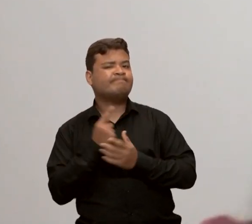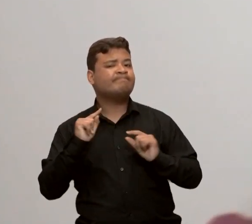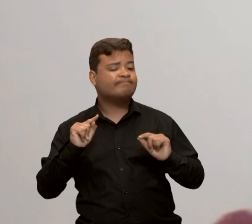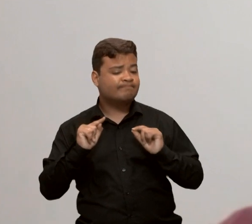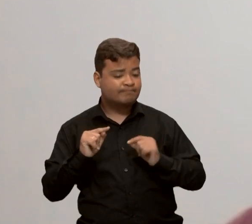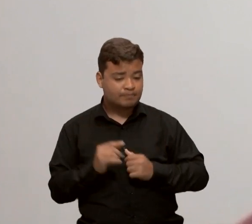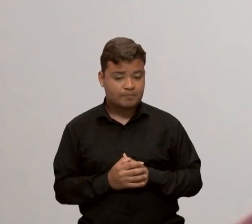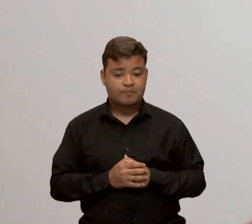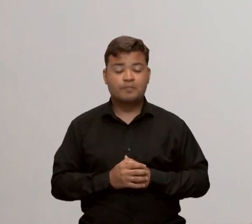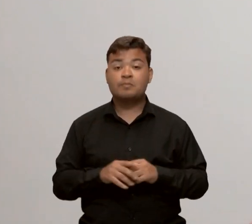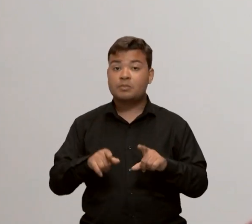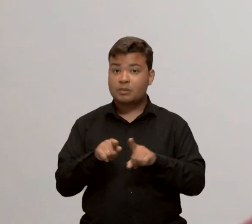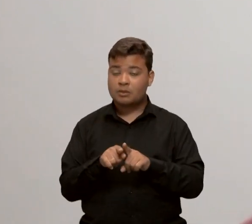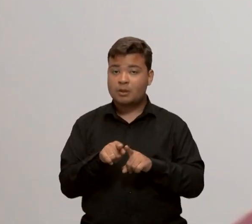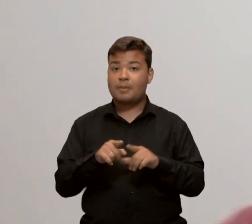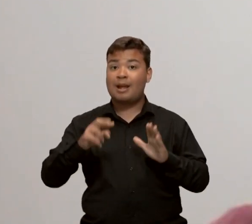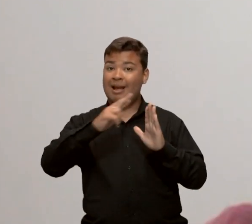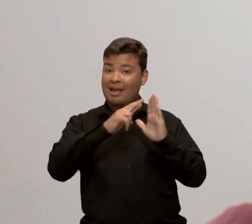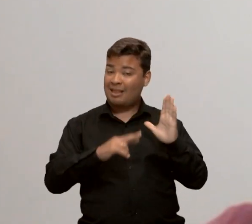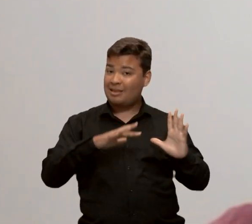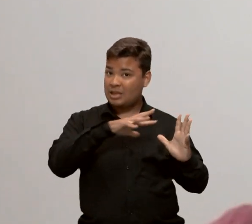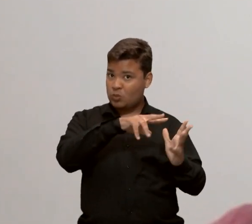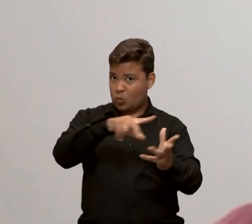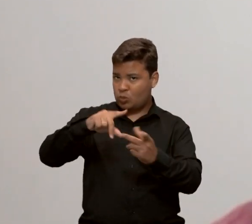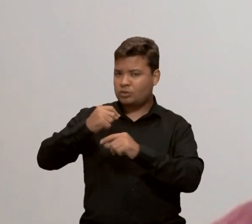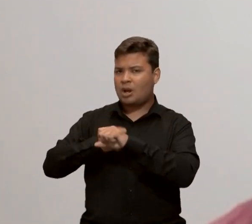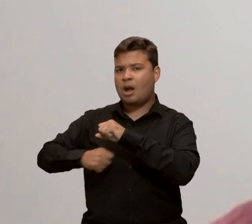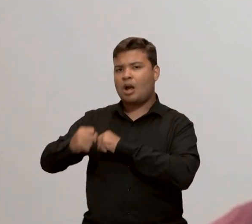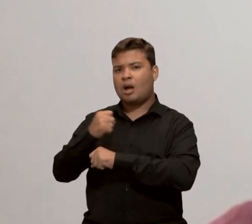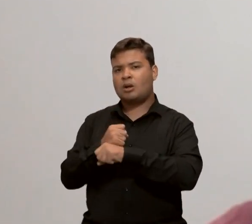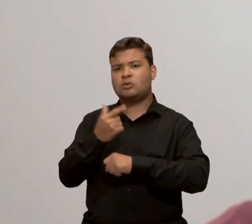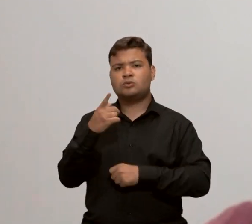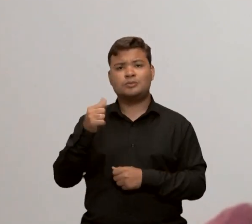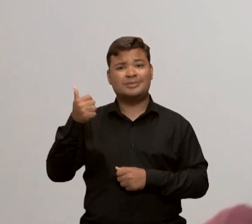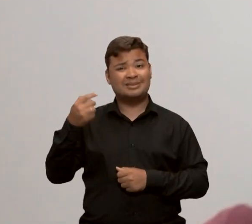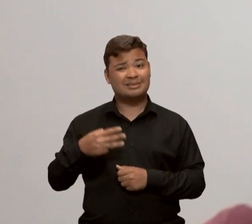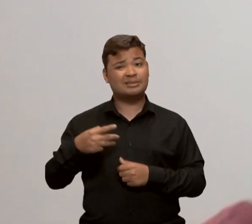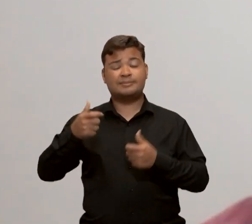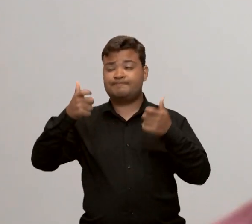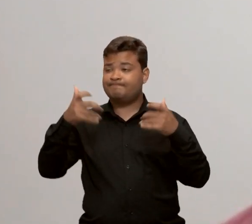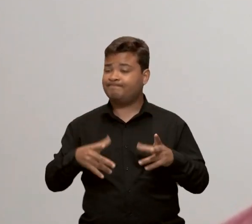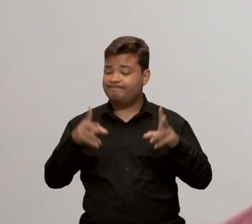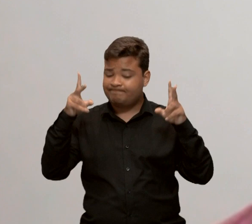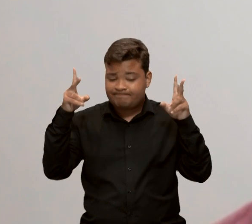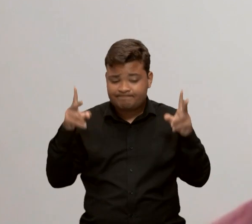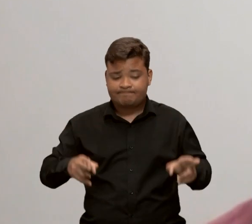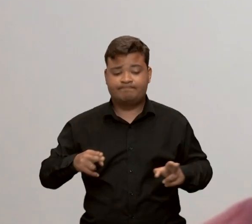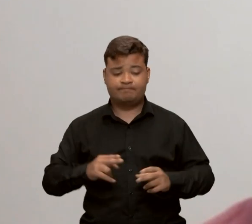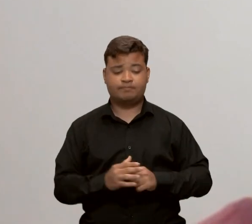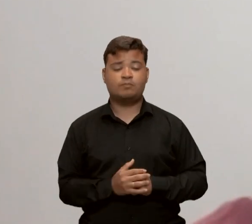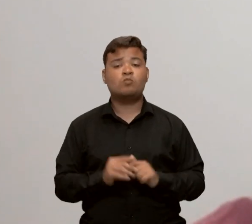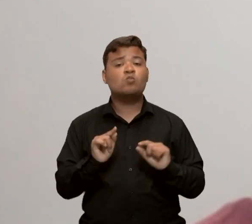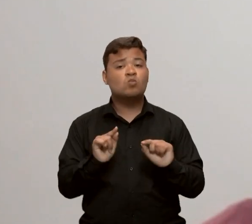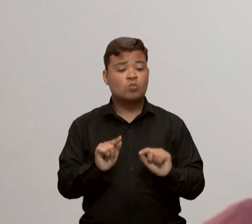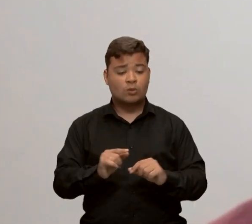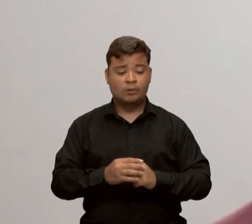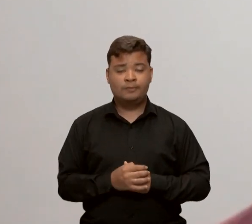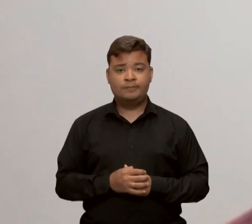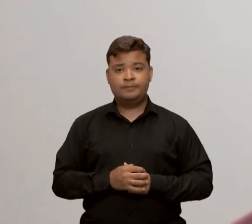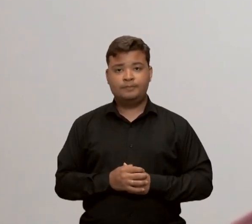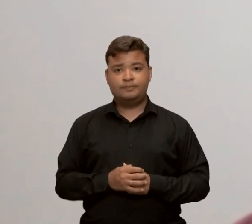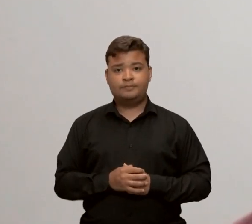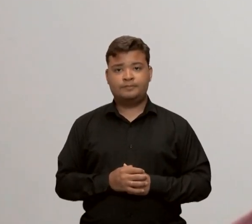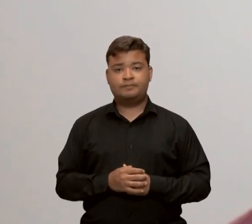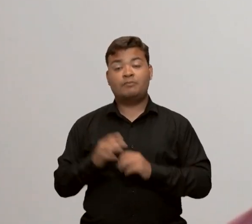relatório mundial da infância de 2013 também relata a mesma coisa, que a família, quando tem um